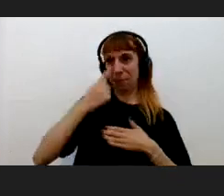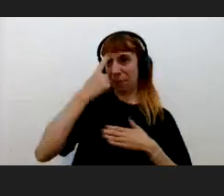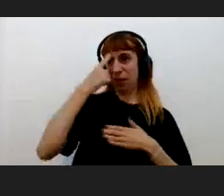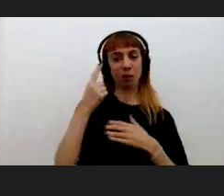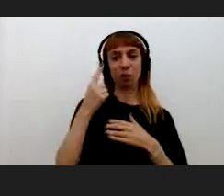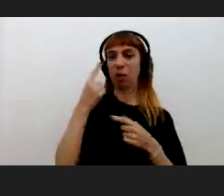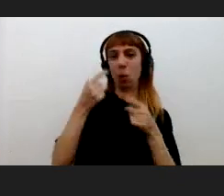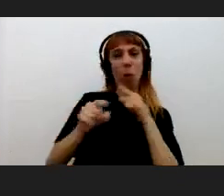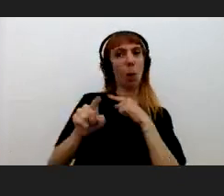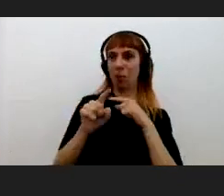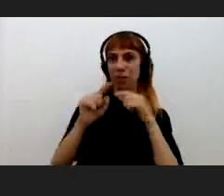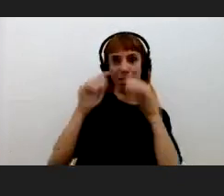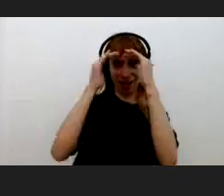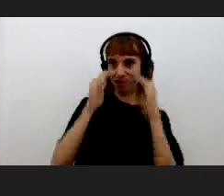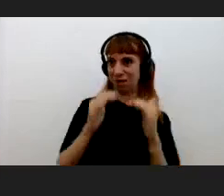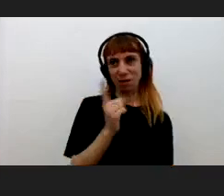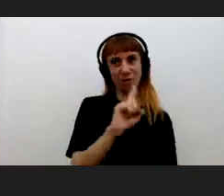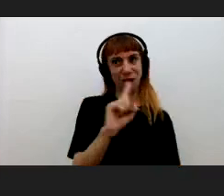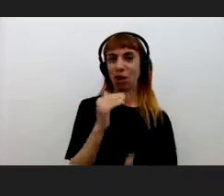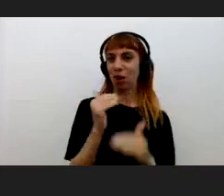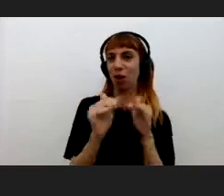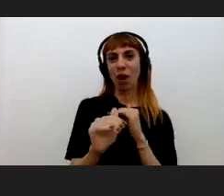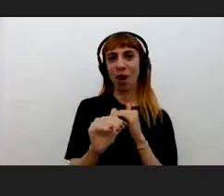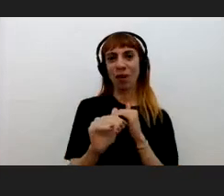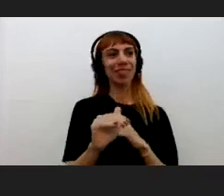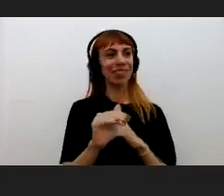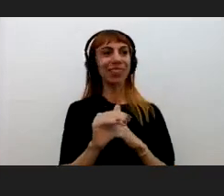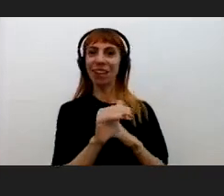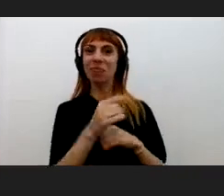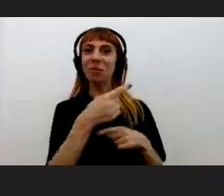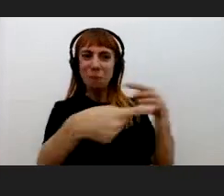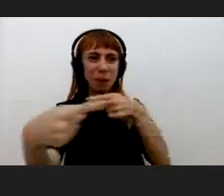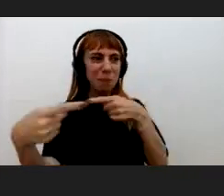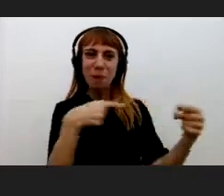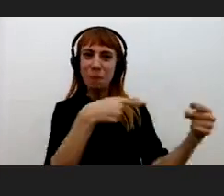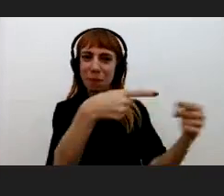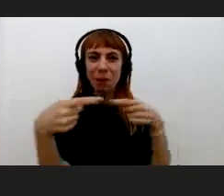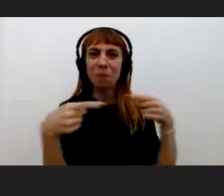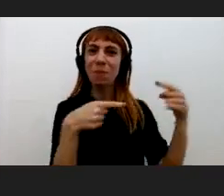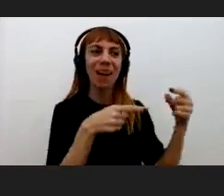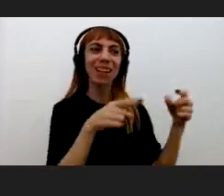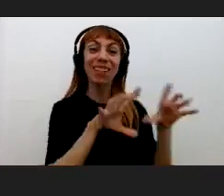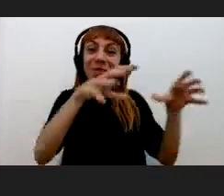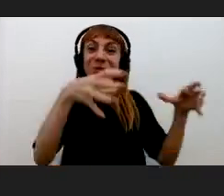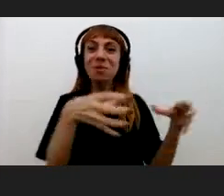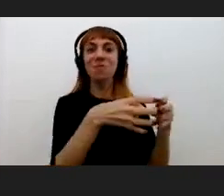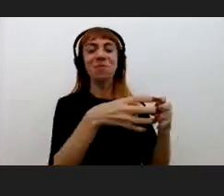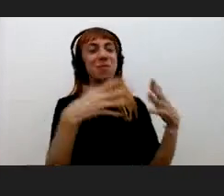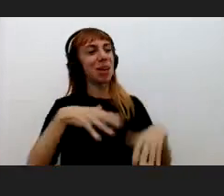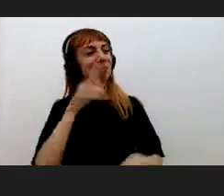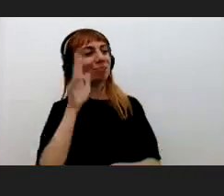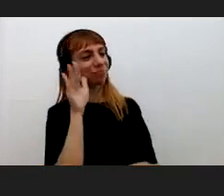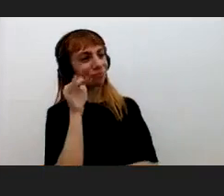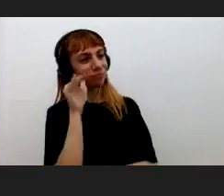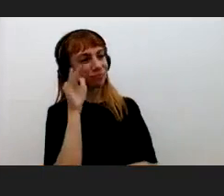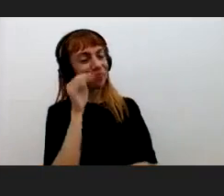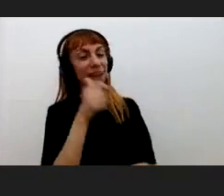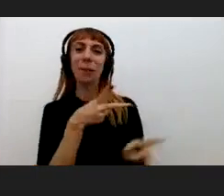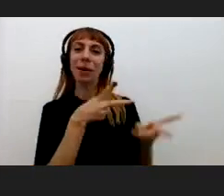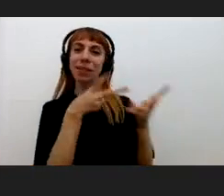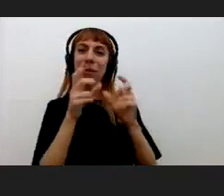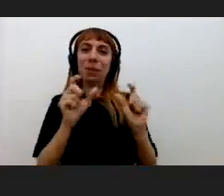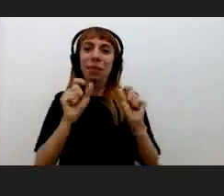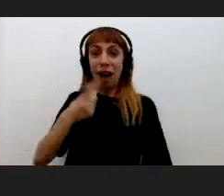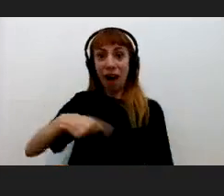Então, a gente se relaciona com o mundo através de um aparato muito complexo, que é a